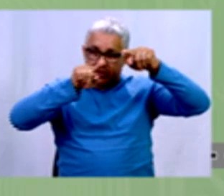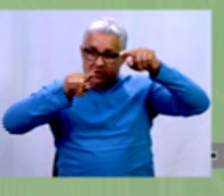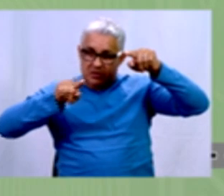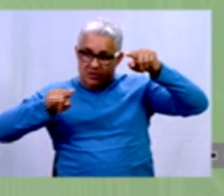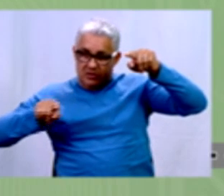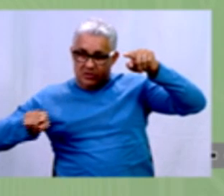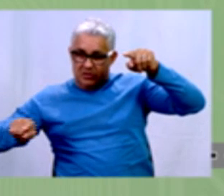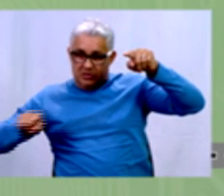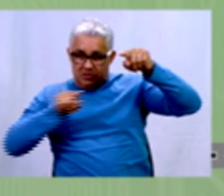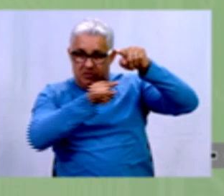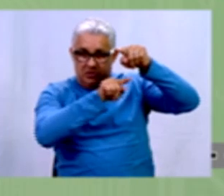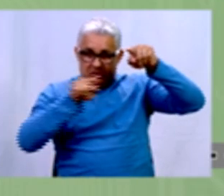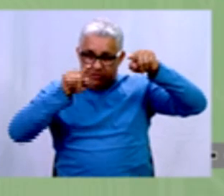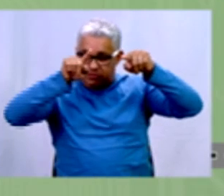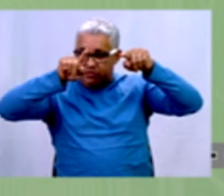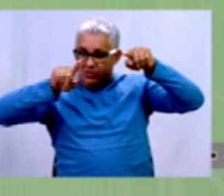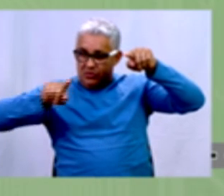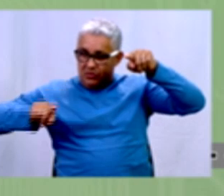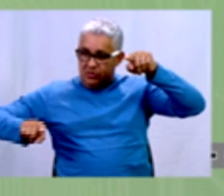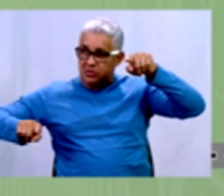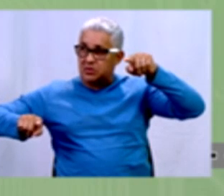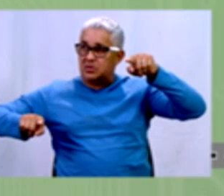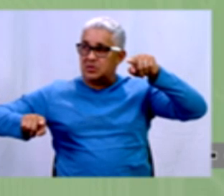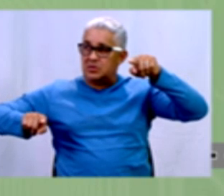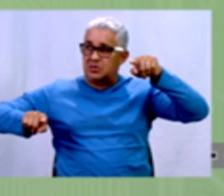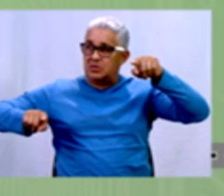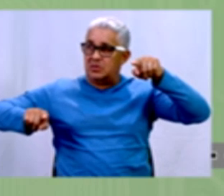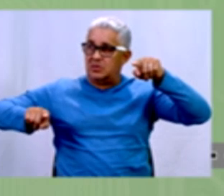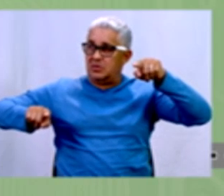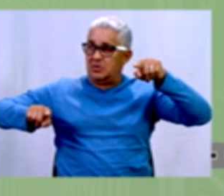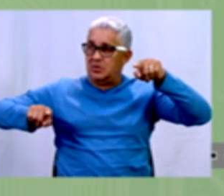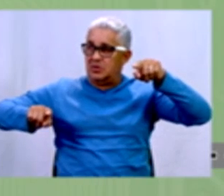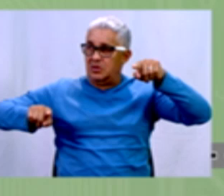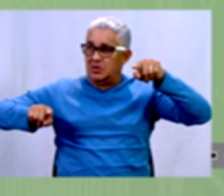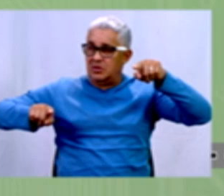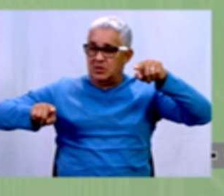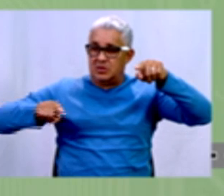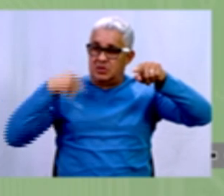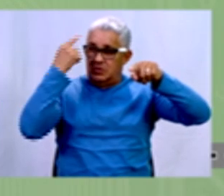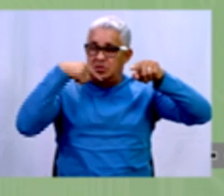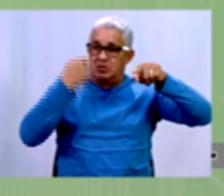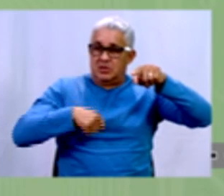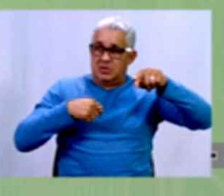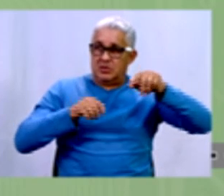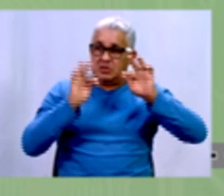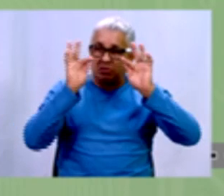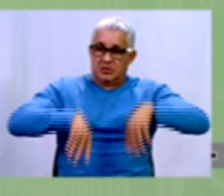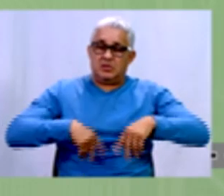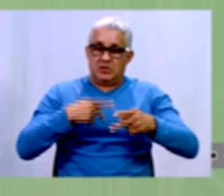vai caindo, né? A quantidade de horas necessárias para terminar o projeto.